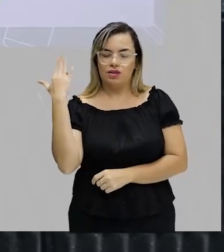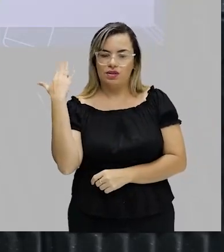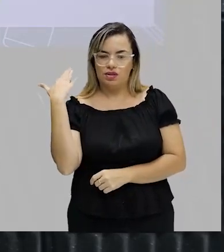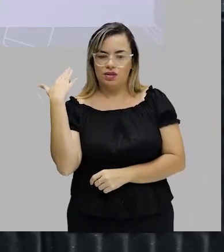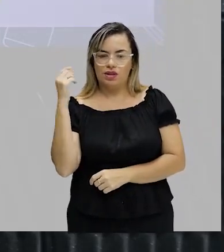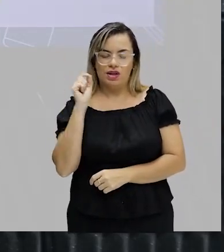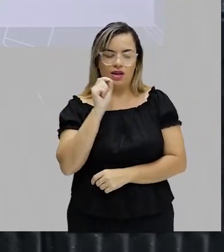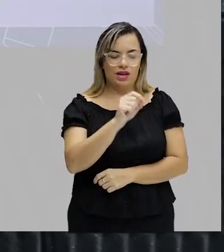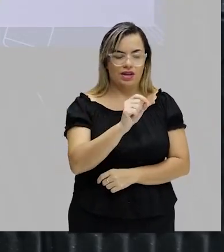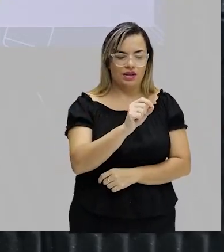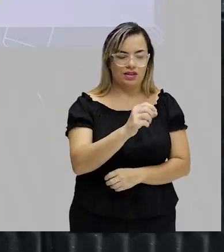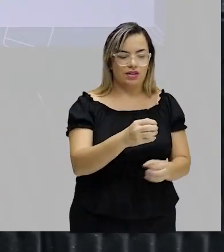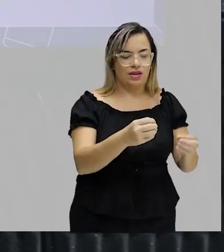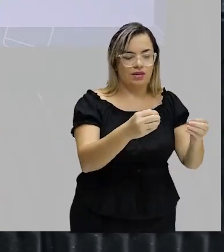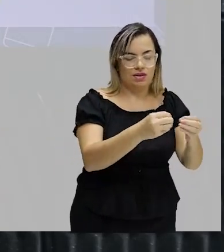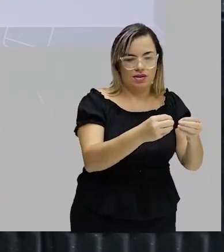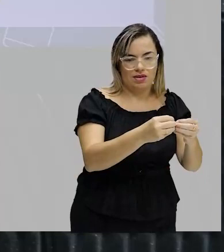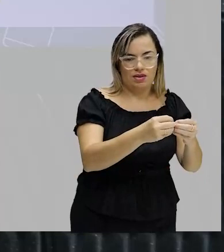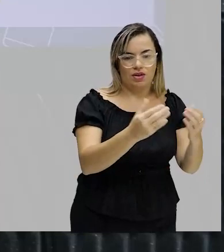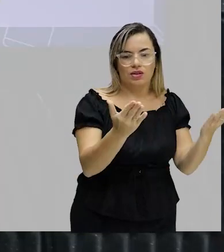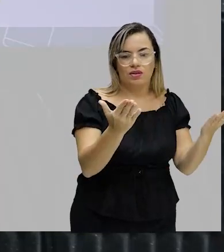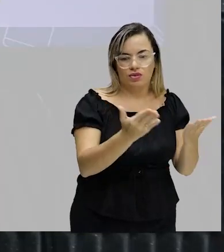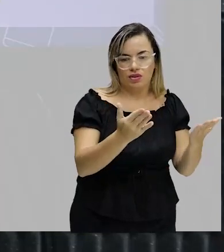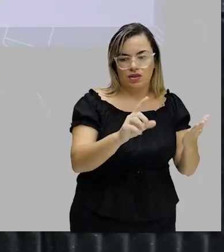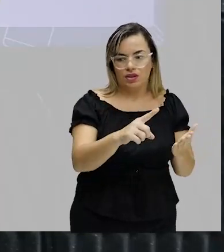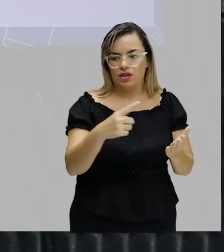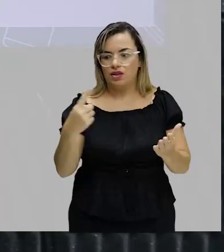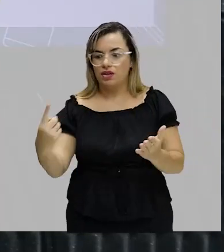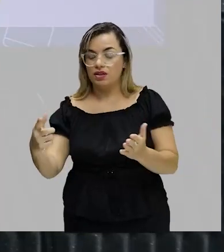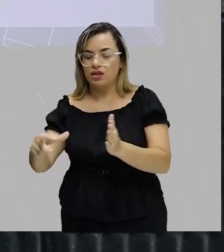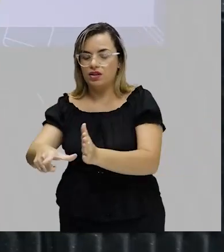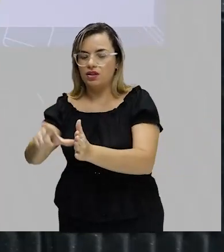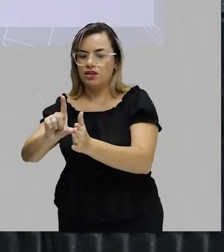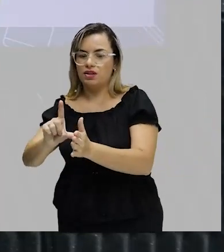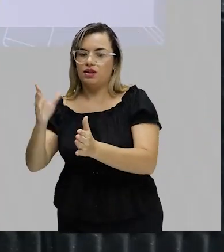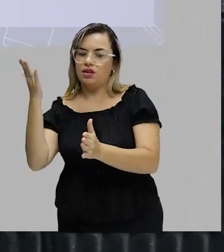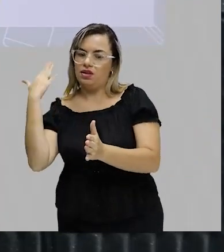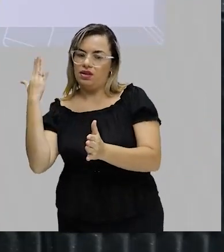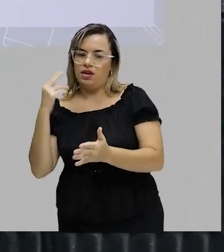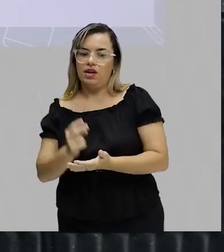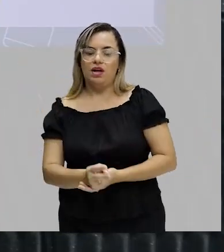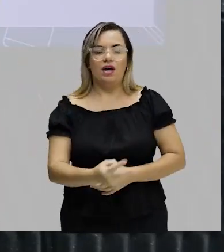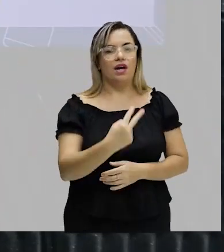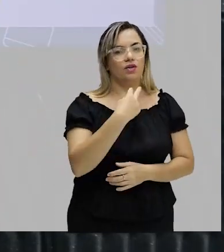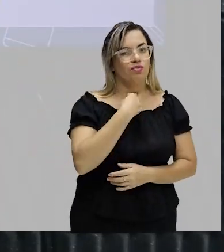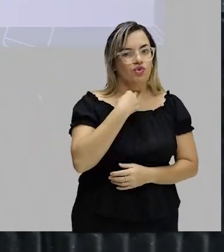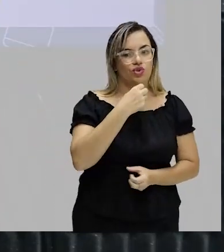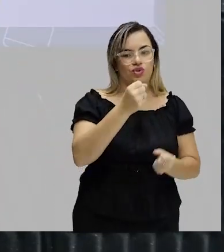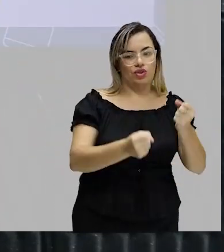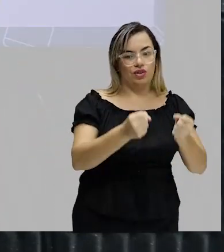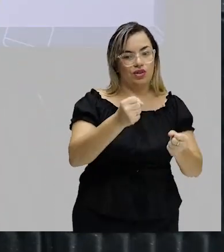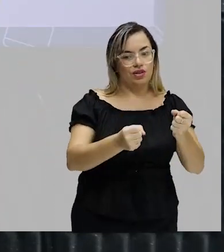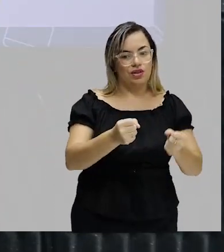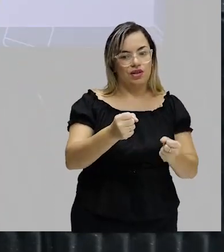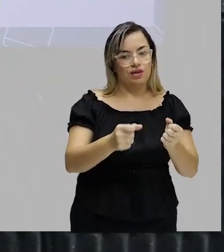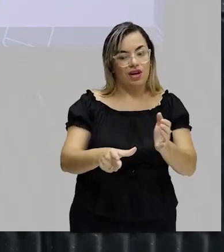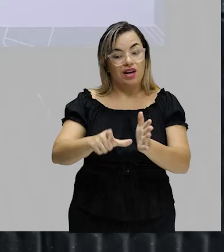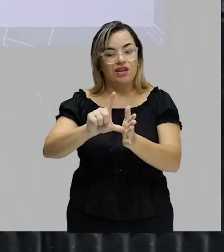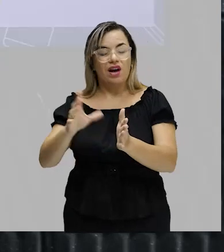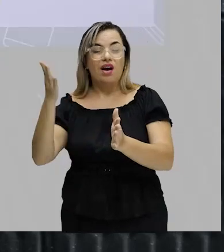ela antecede essa ação mais recente, tá? Então, ela não podia dirigir, mas antes disso, ela tinha perdido a